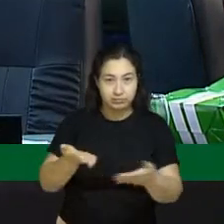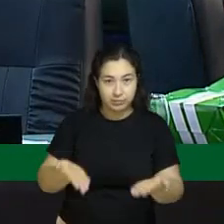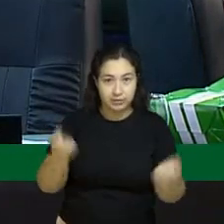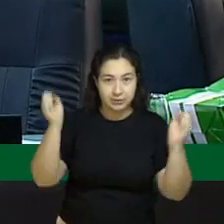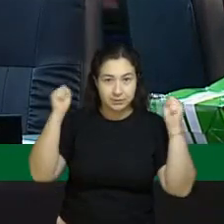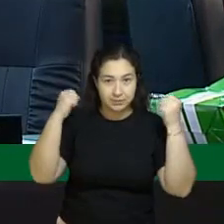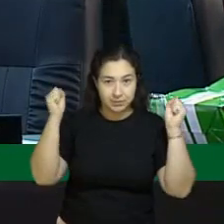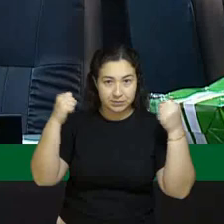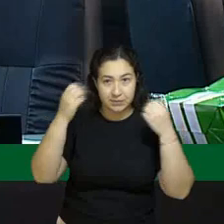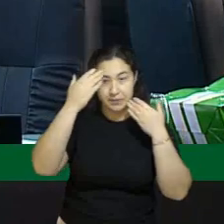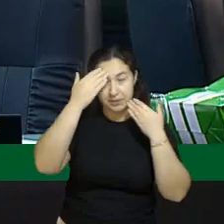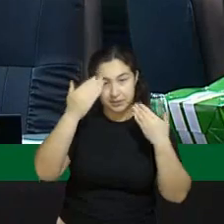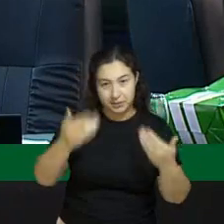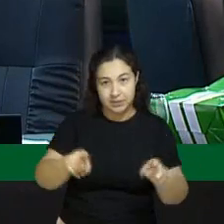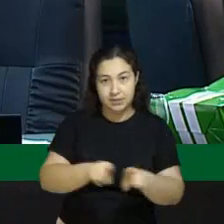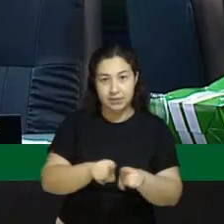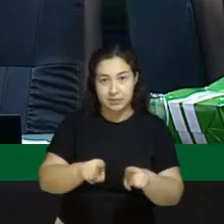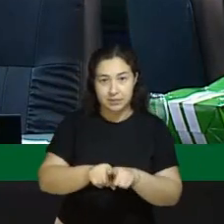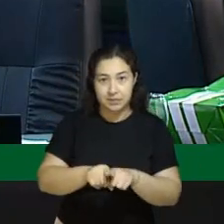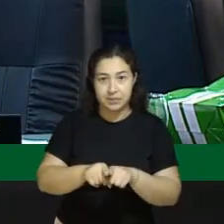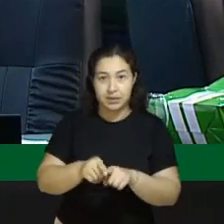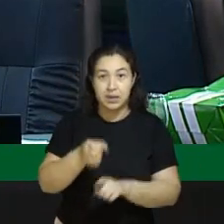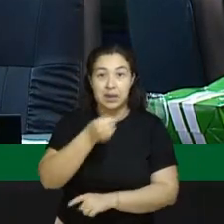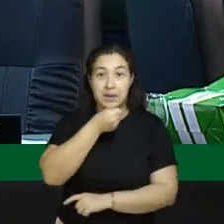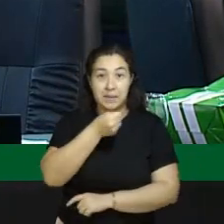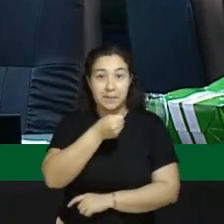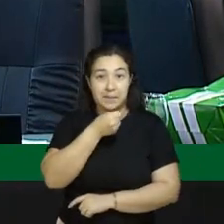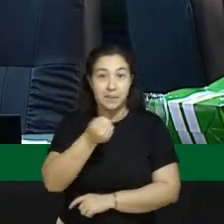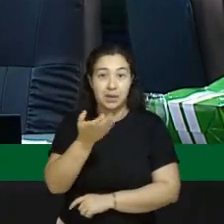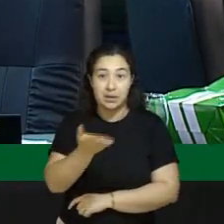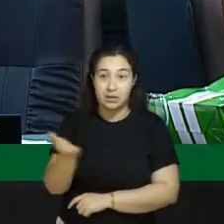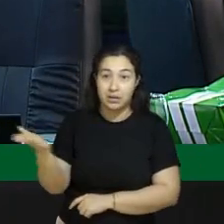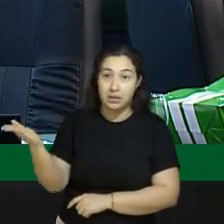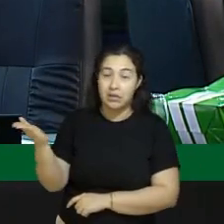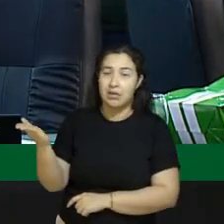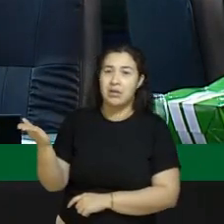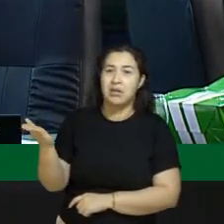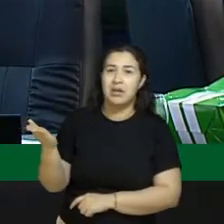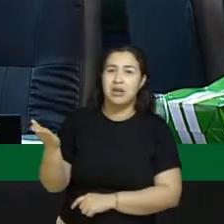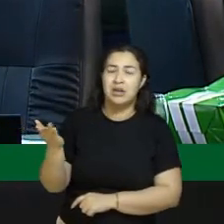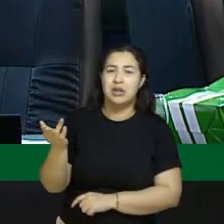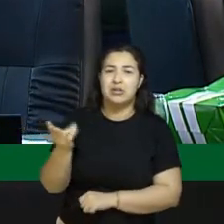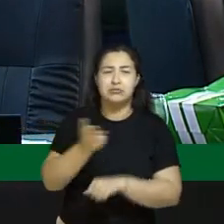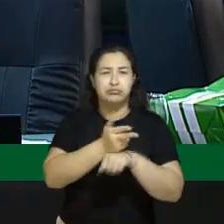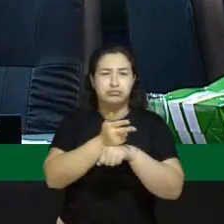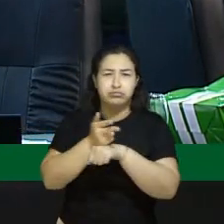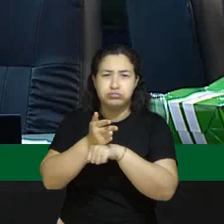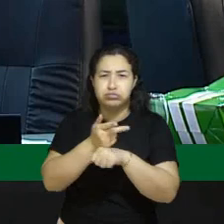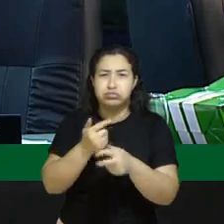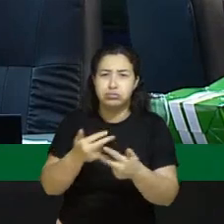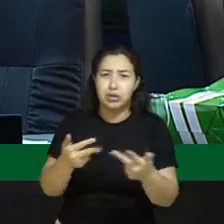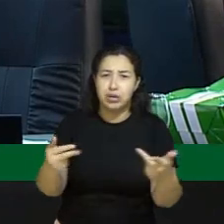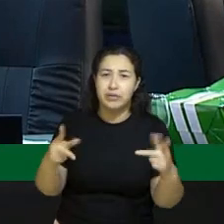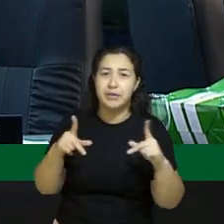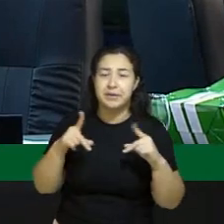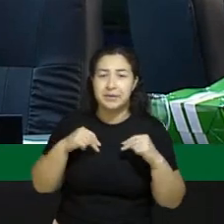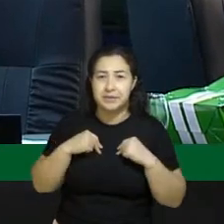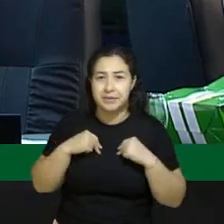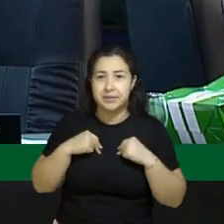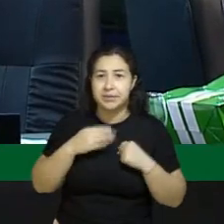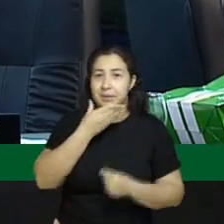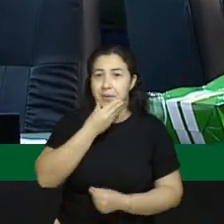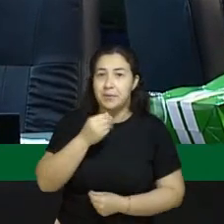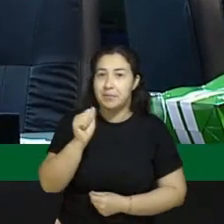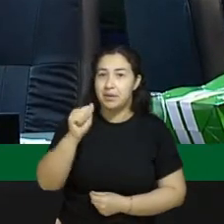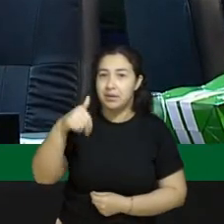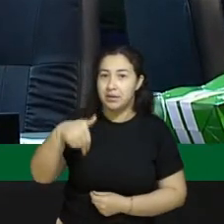Agradecer muito a presença da imprensa, que fez uma cobertura espetacular. Nosso reconhecimento em nome do André aqui,